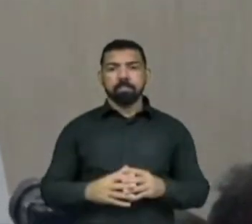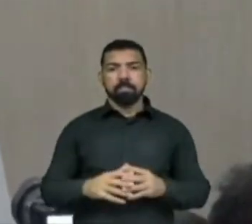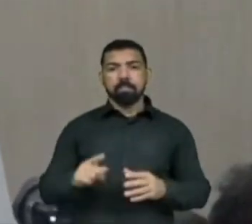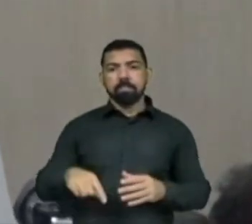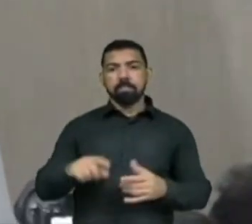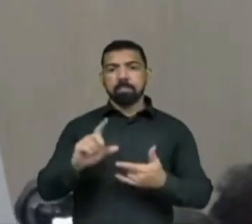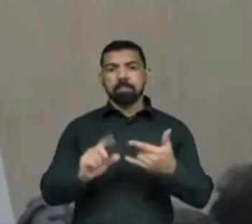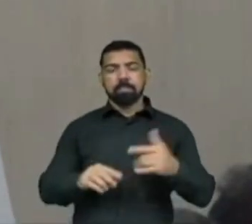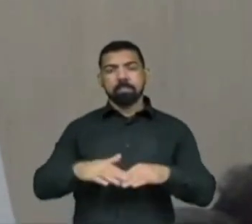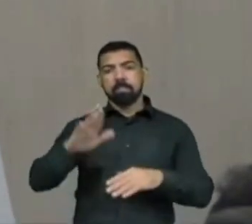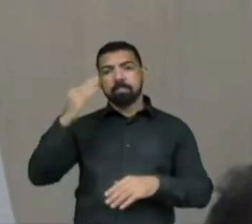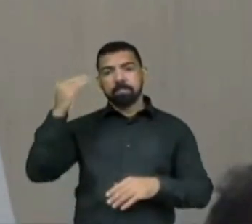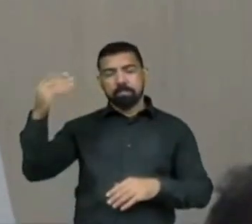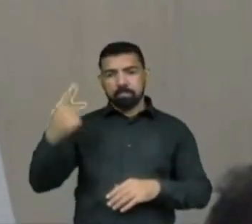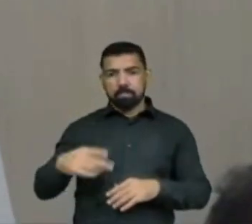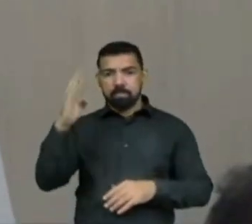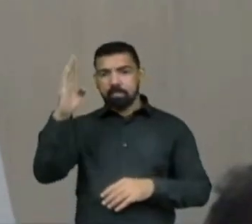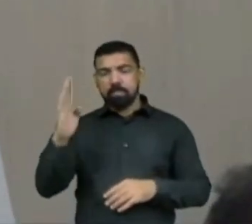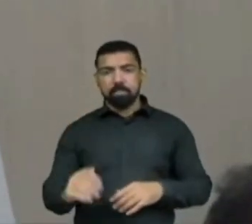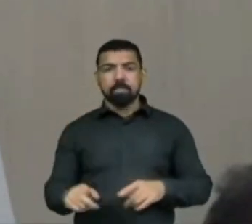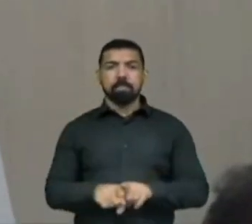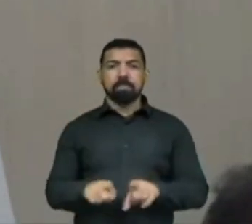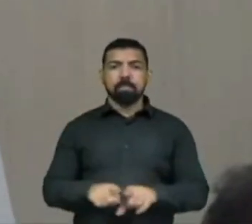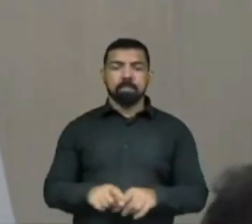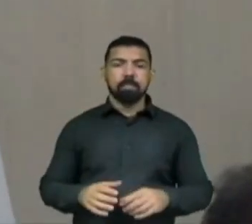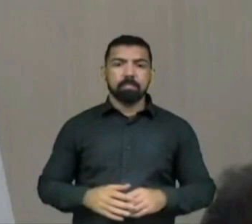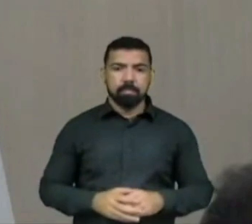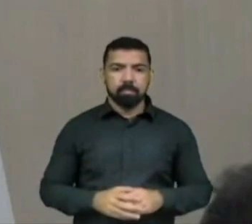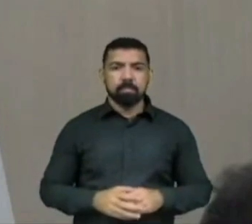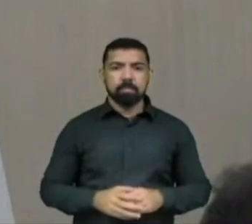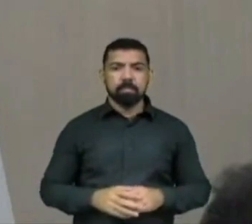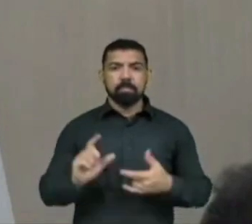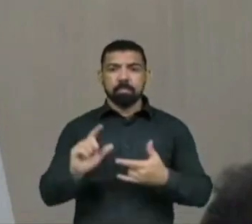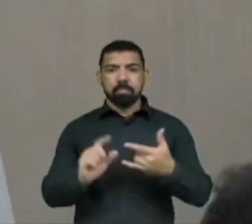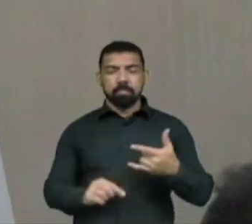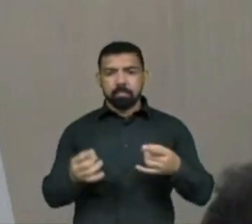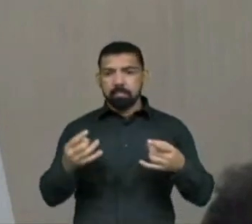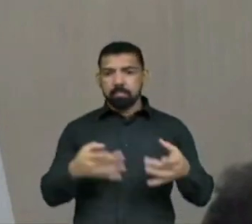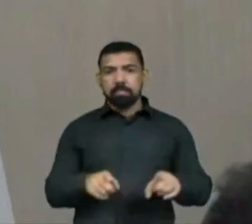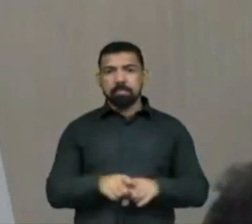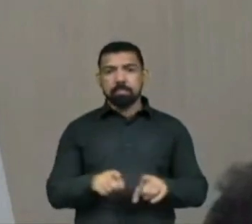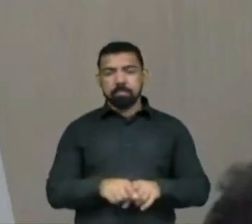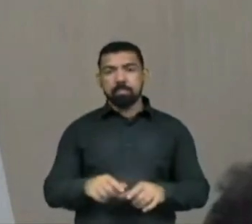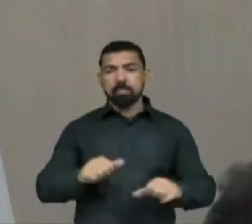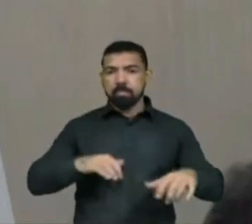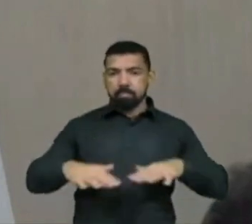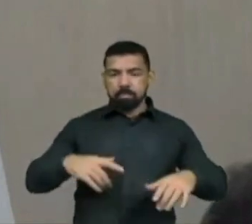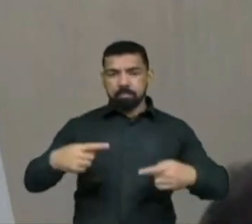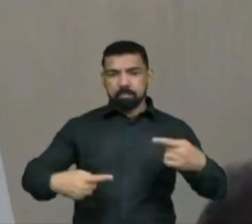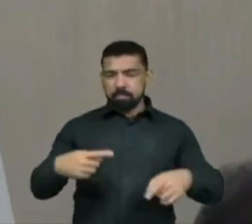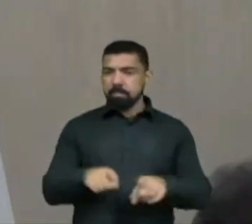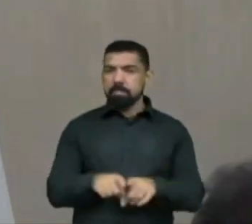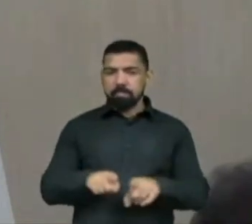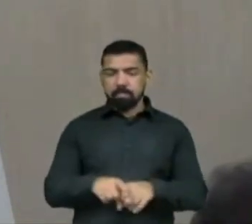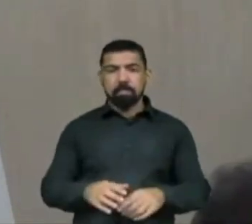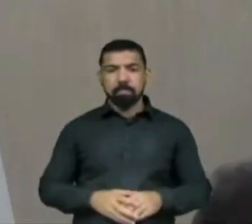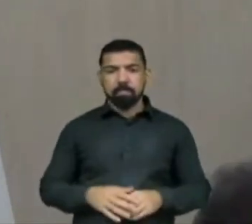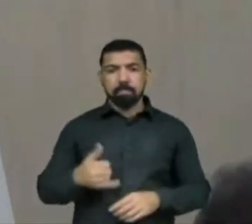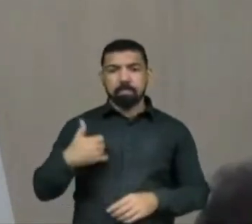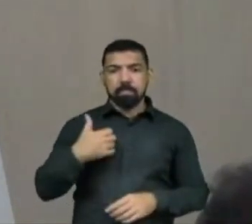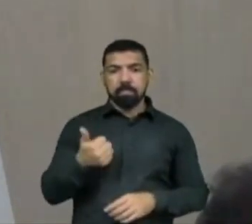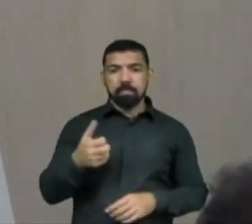mais conhecidos do Brasil, abandonou no YouTube, se tornou também um grande ativista político. Com 18 anos